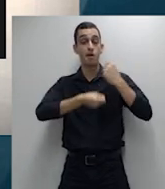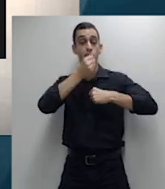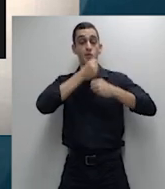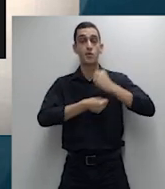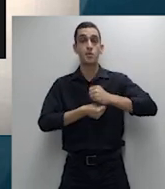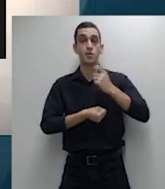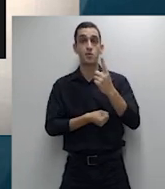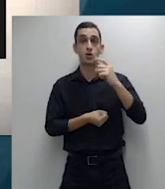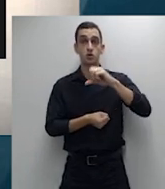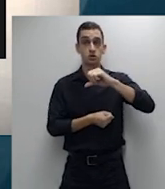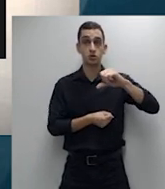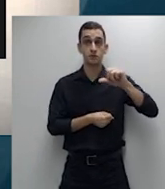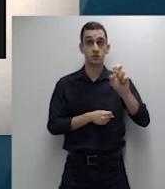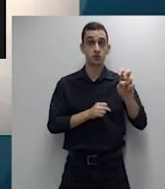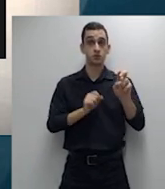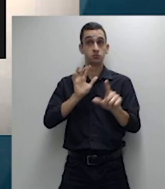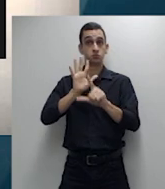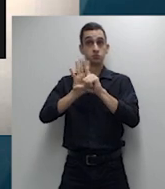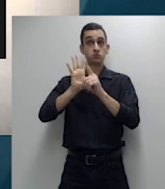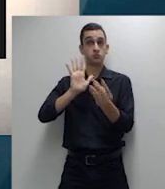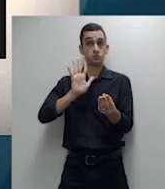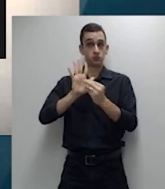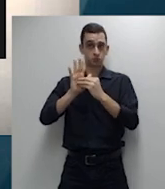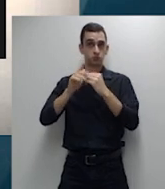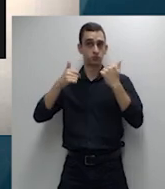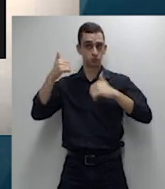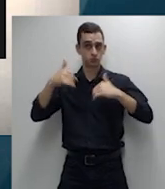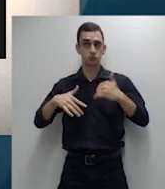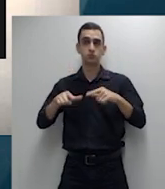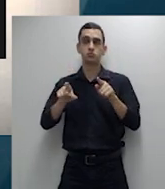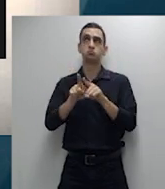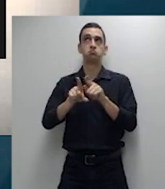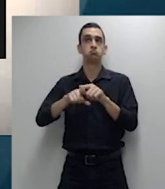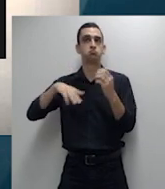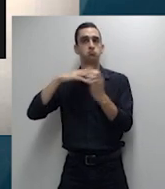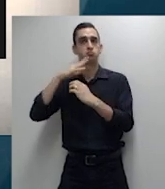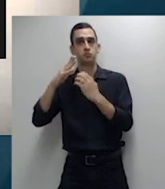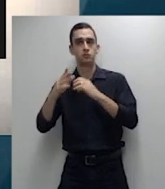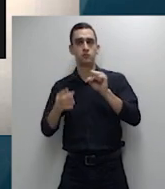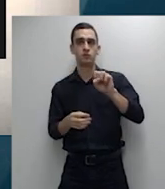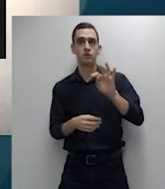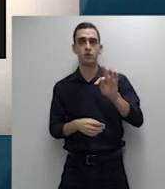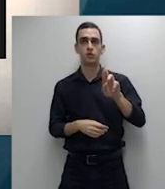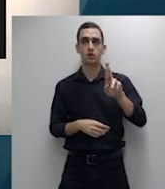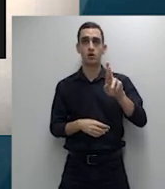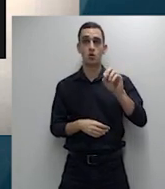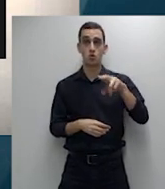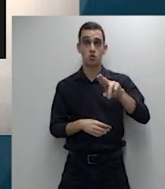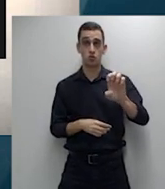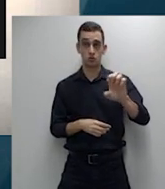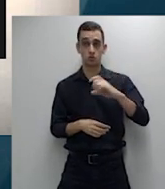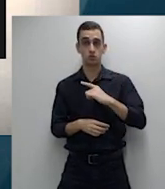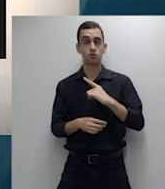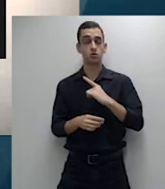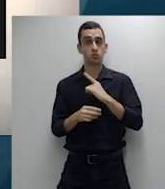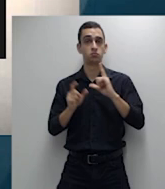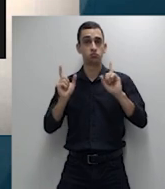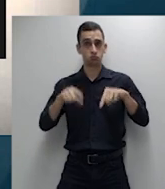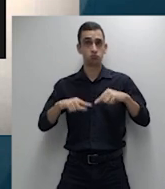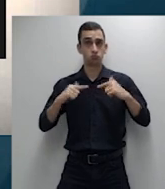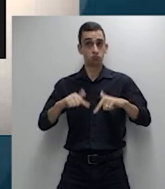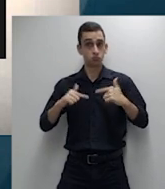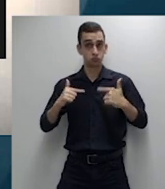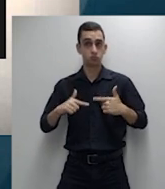prestado pela Taiwan e empresas congéneres era caracterizado como serviço de